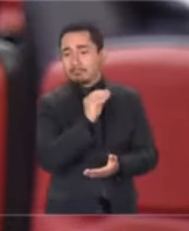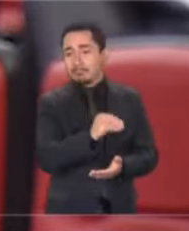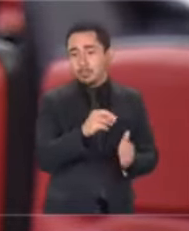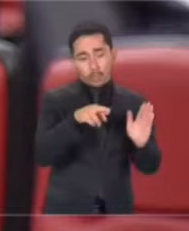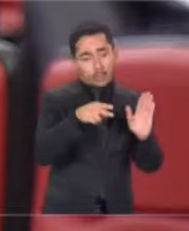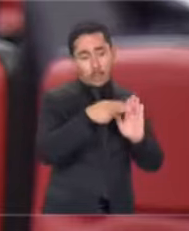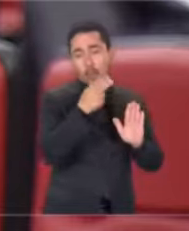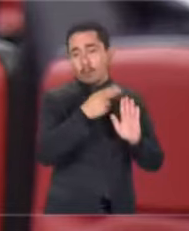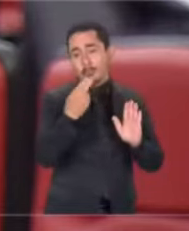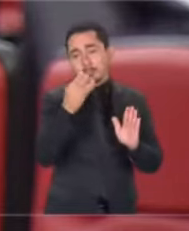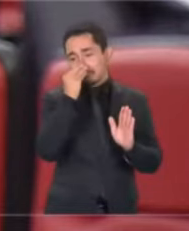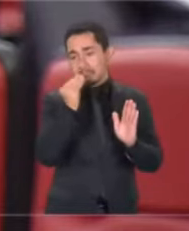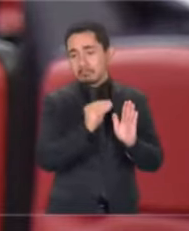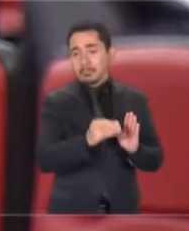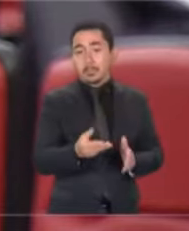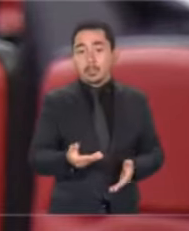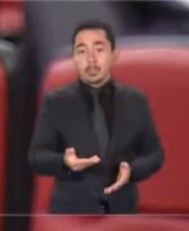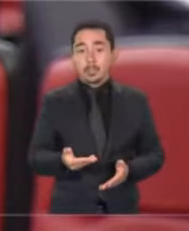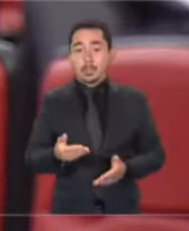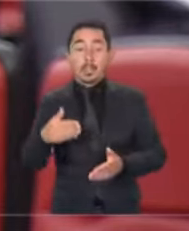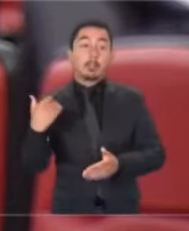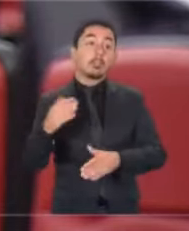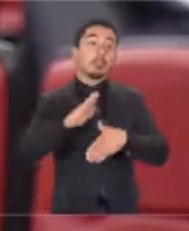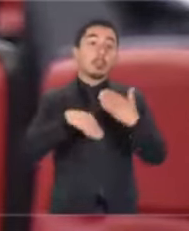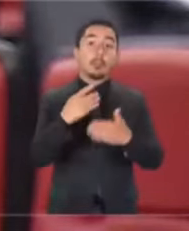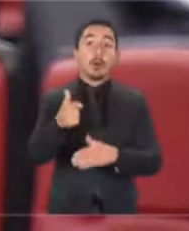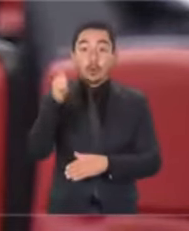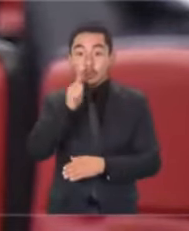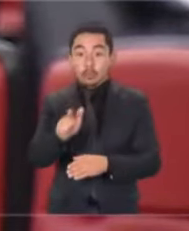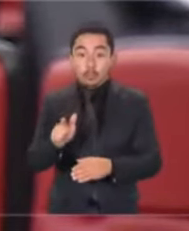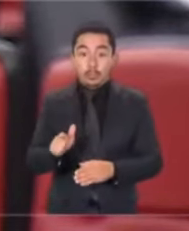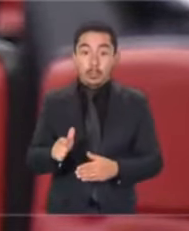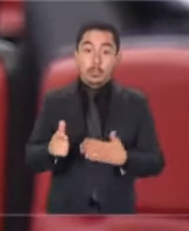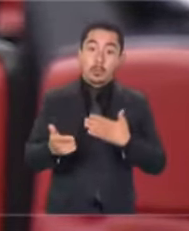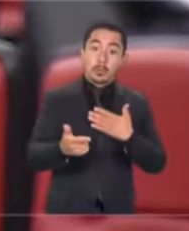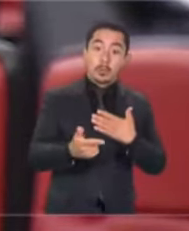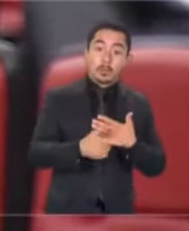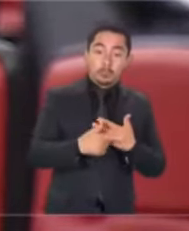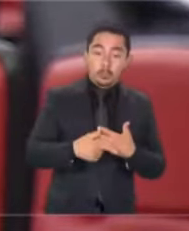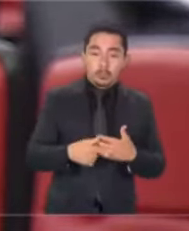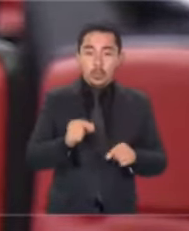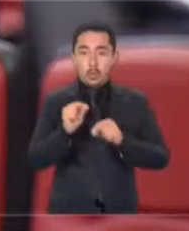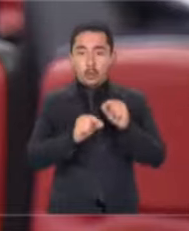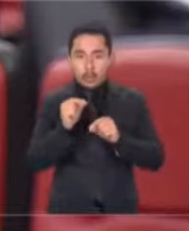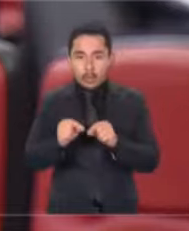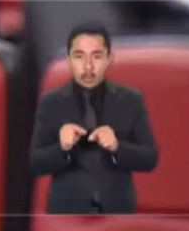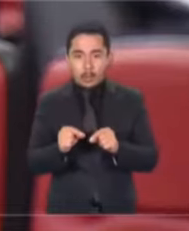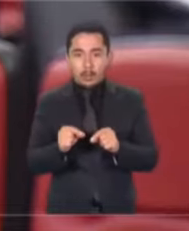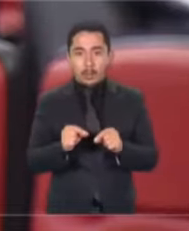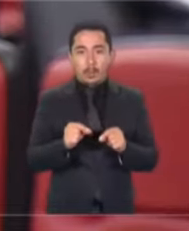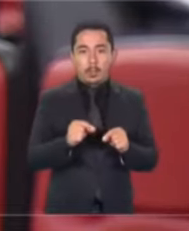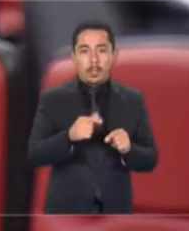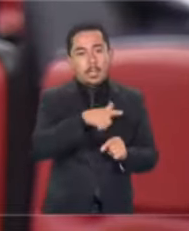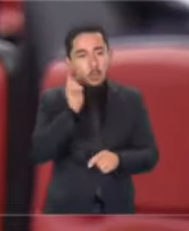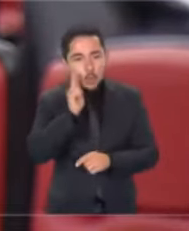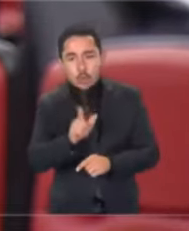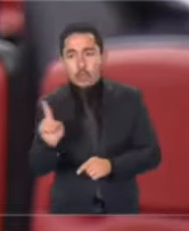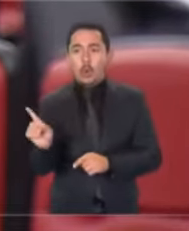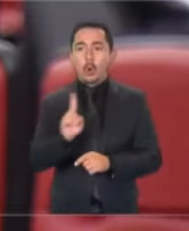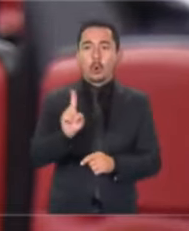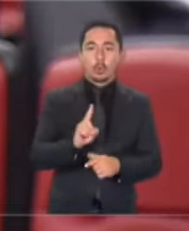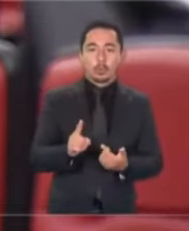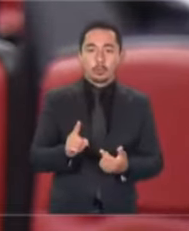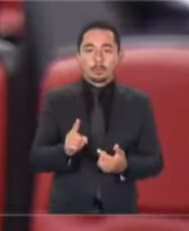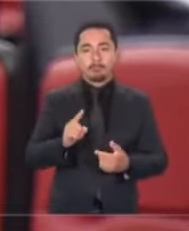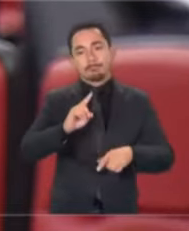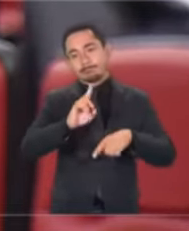trata, excelentíssimos, de uma eficácia social inefetiva. O que se trata, excelentíssimos, é da anti-efetividade. O resultado aferido com a